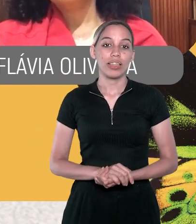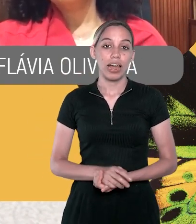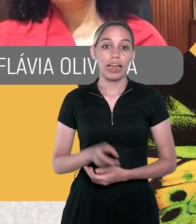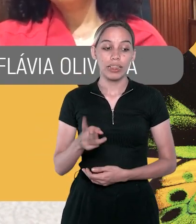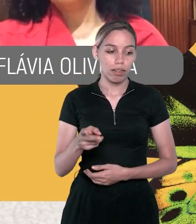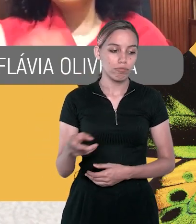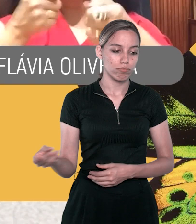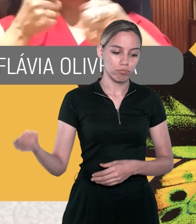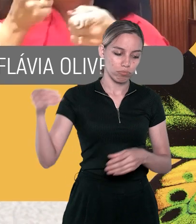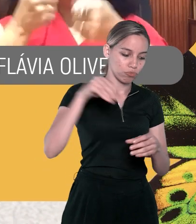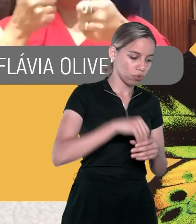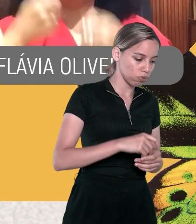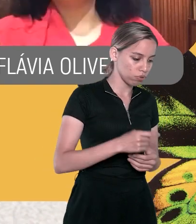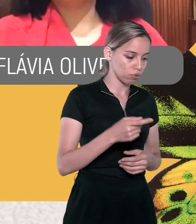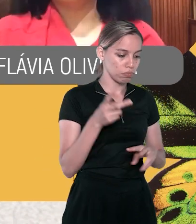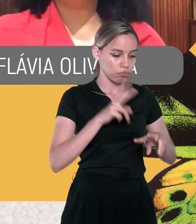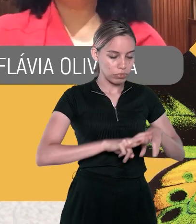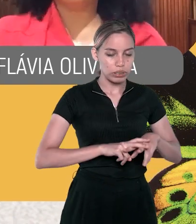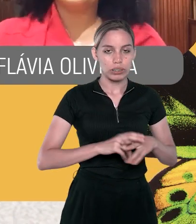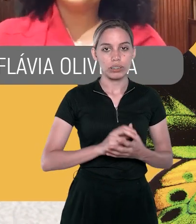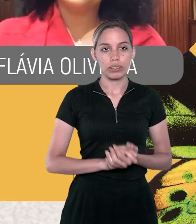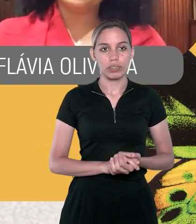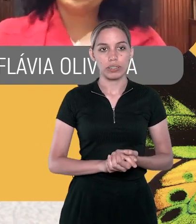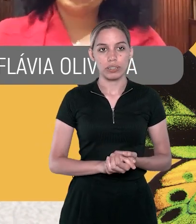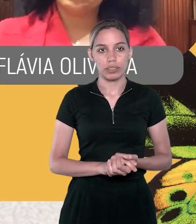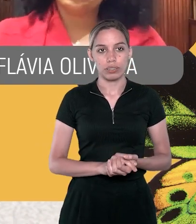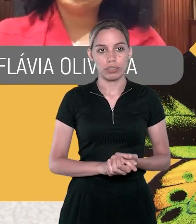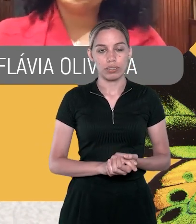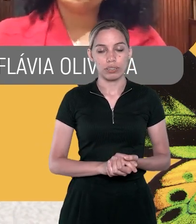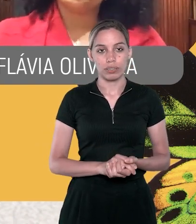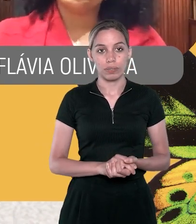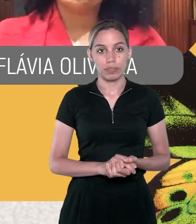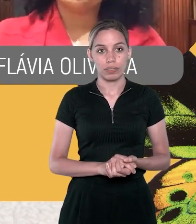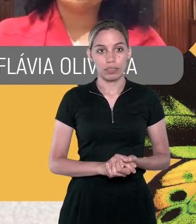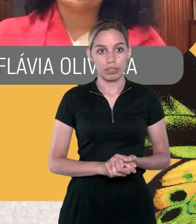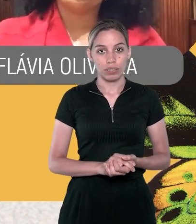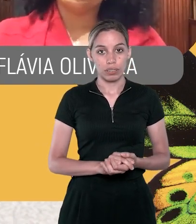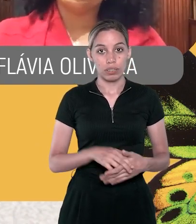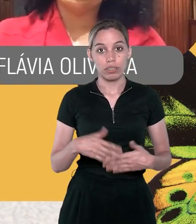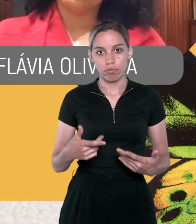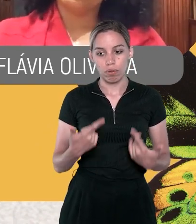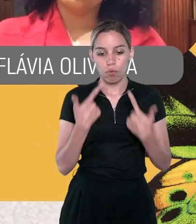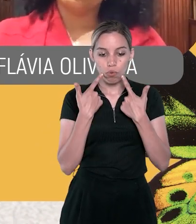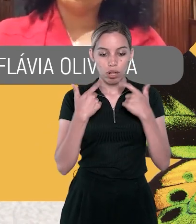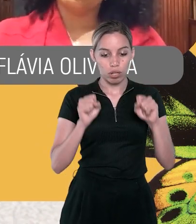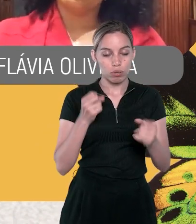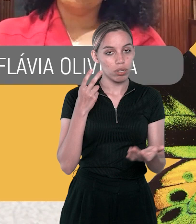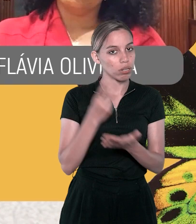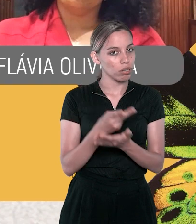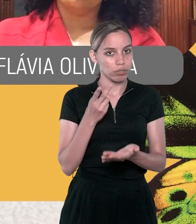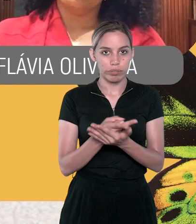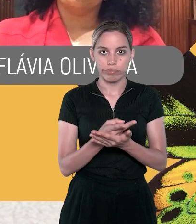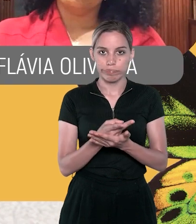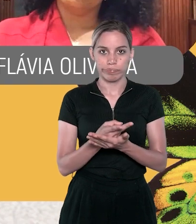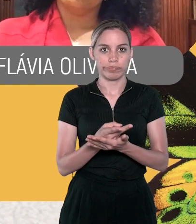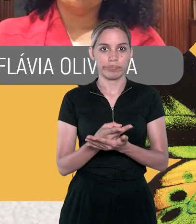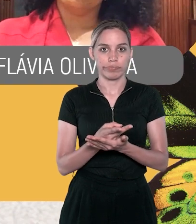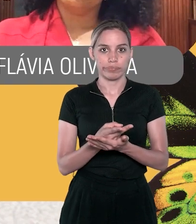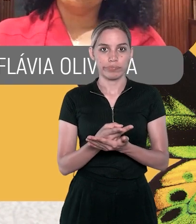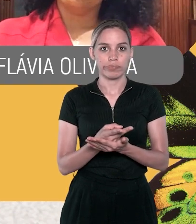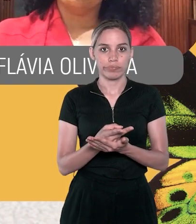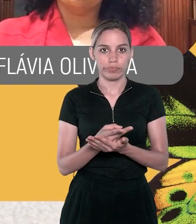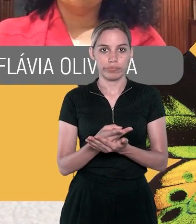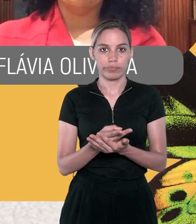todo nessa, né? E aí eu estava falando, exatamente. Olha, a linguagem é a mesma, né? Quer dizer,